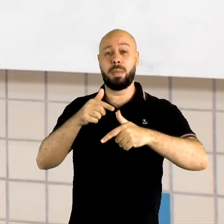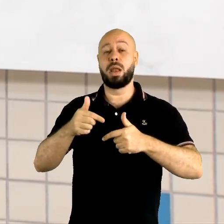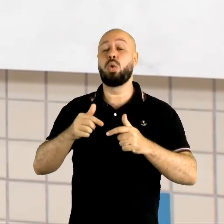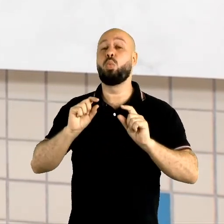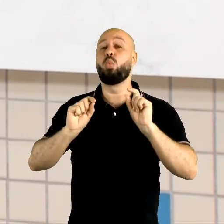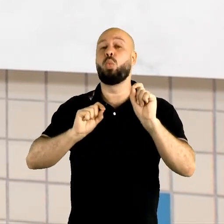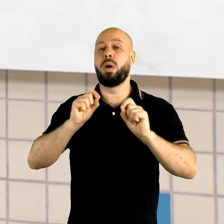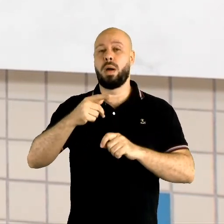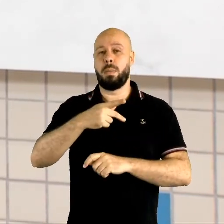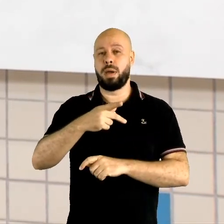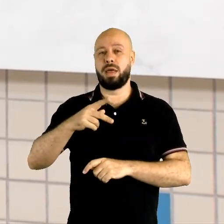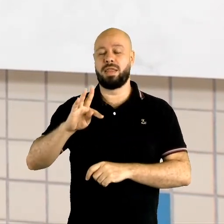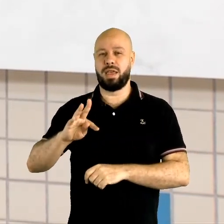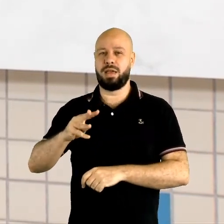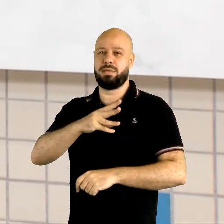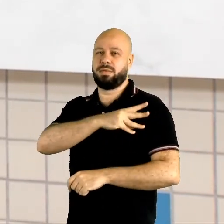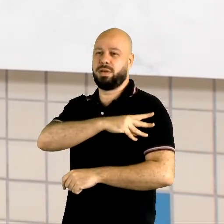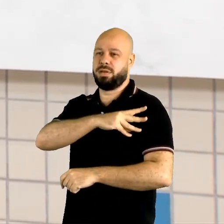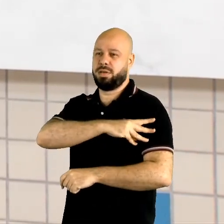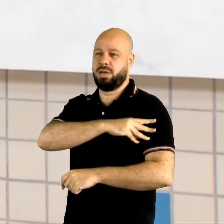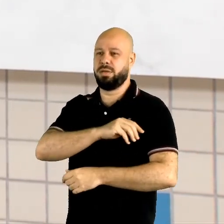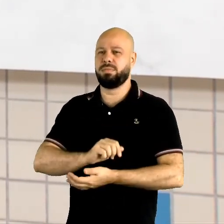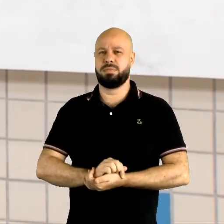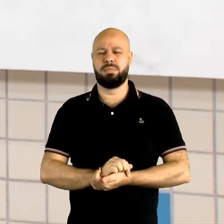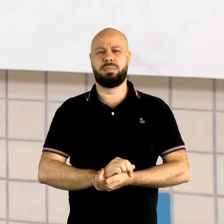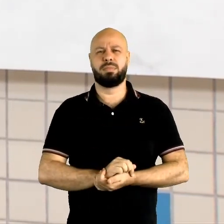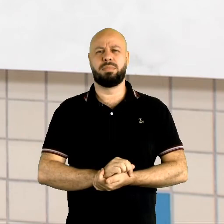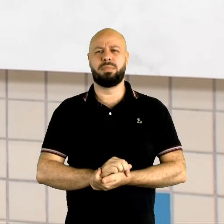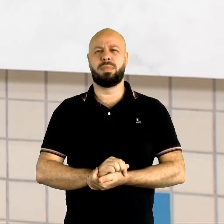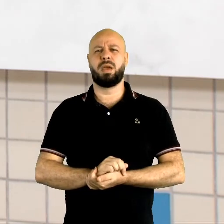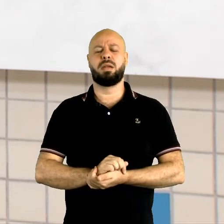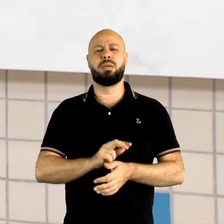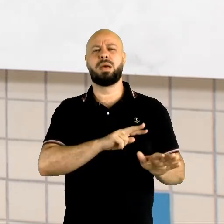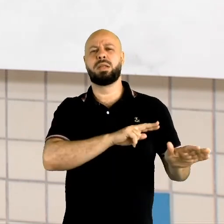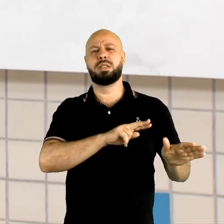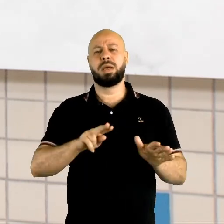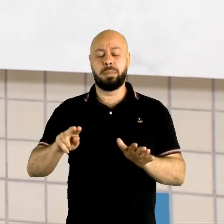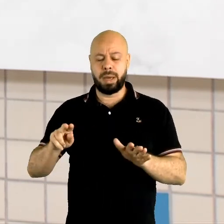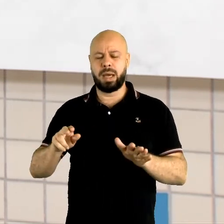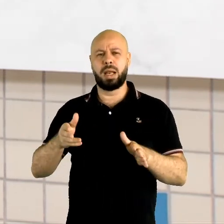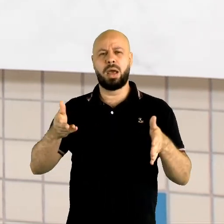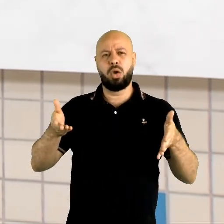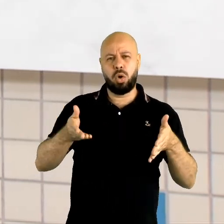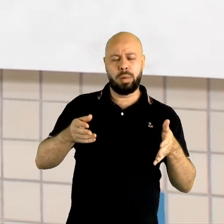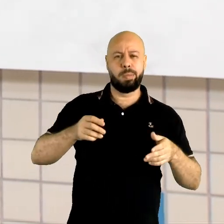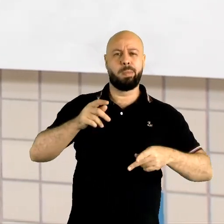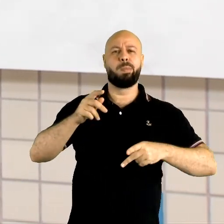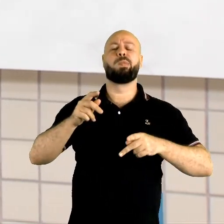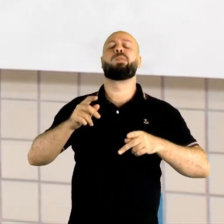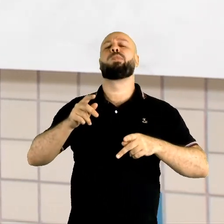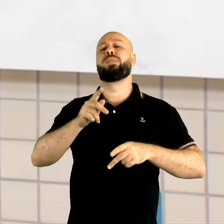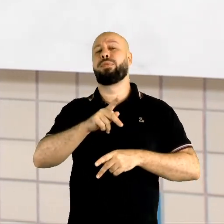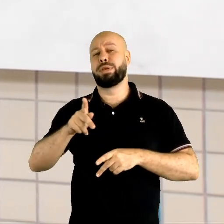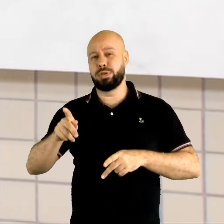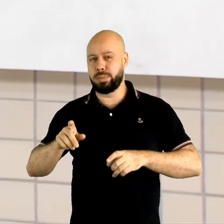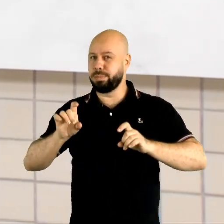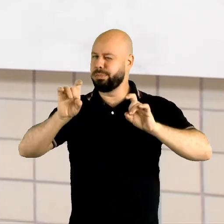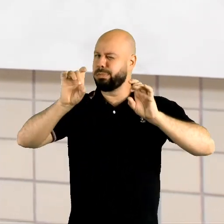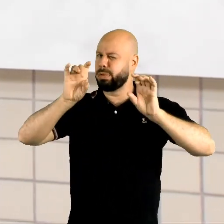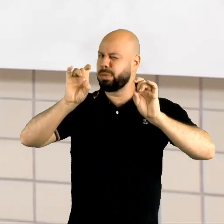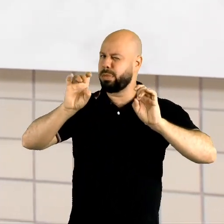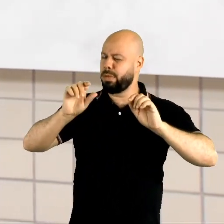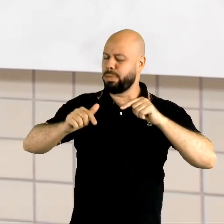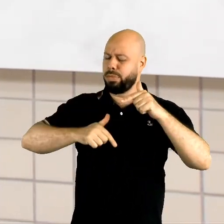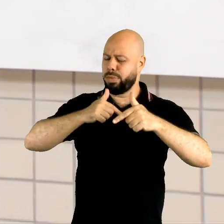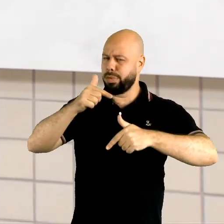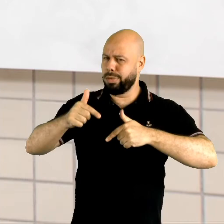de PPT do terceiro ano. Durante a semana, vários de nossos professores, em especiais, vão